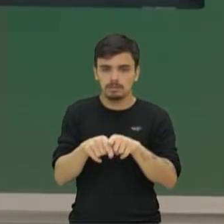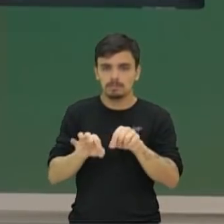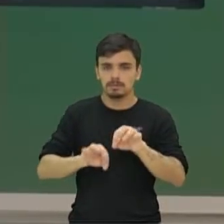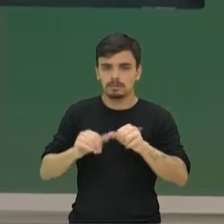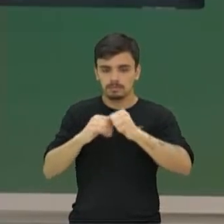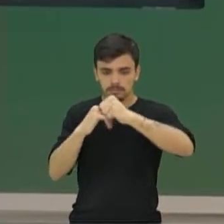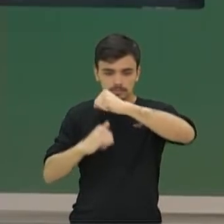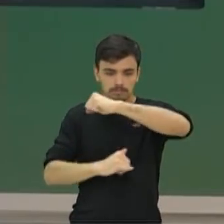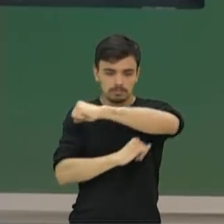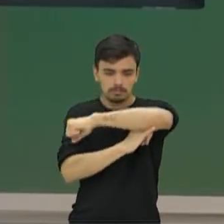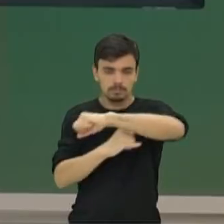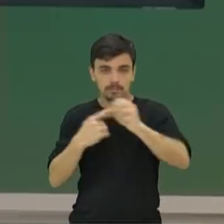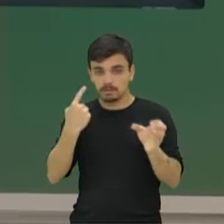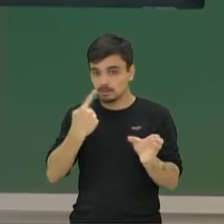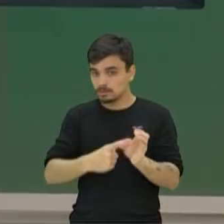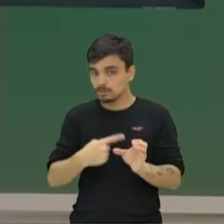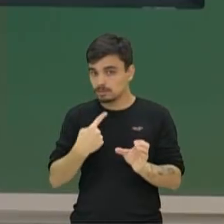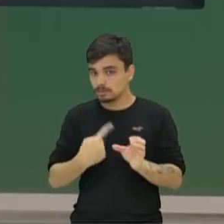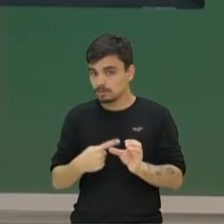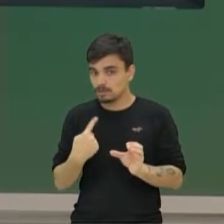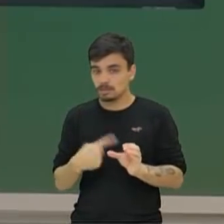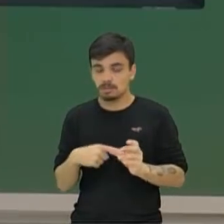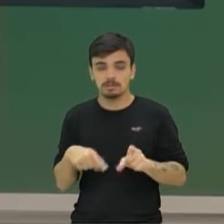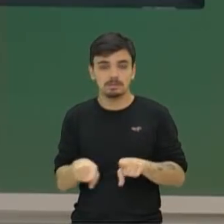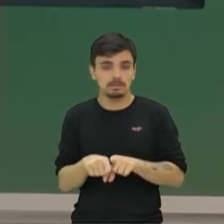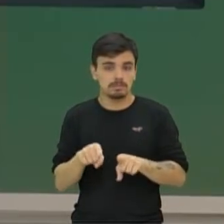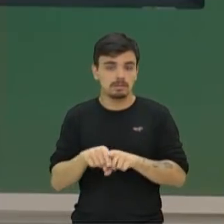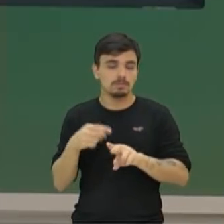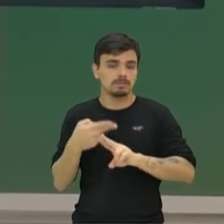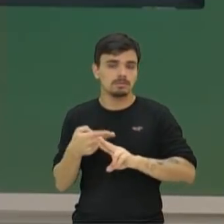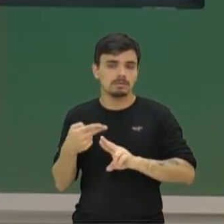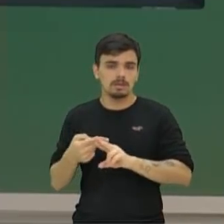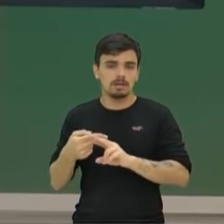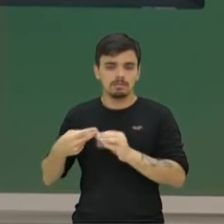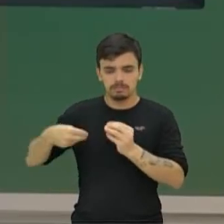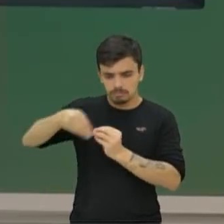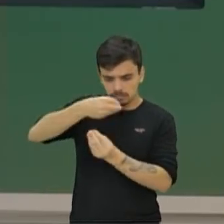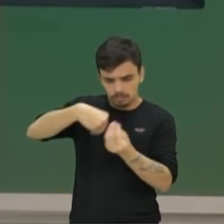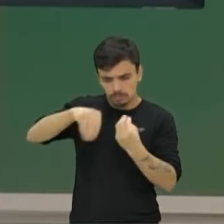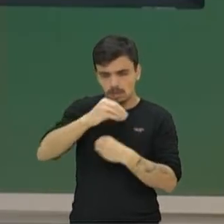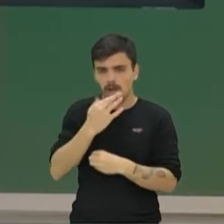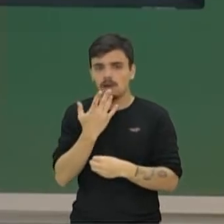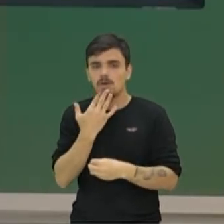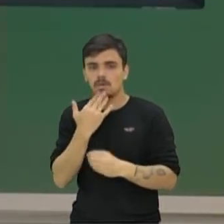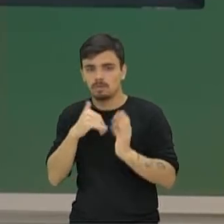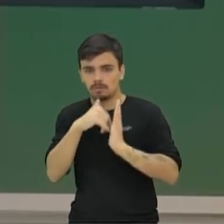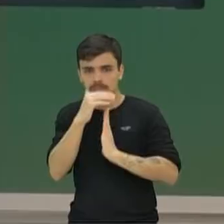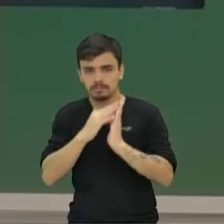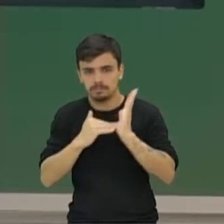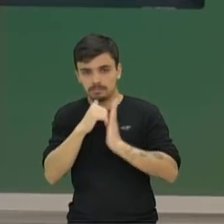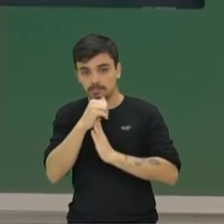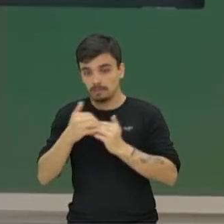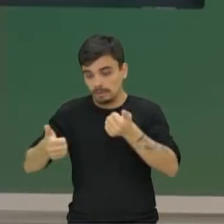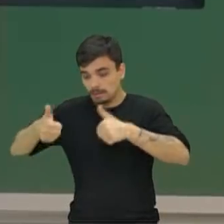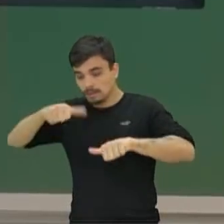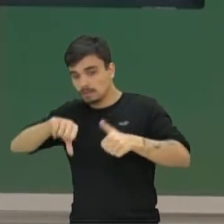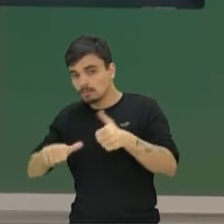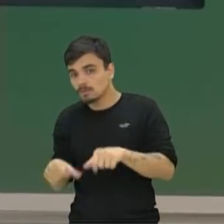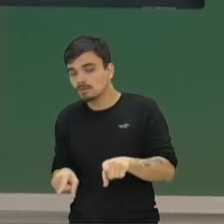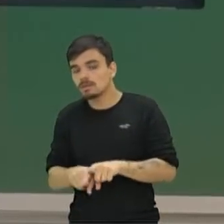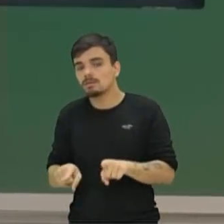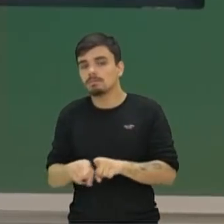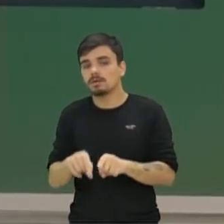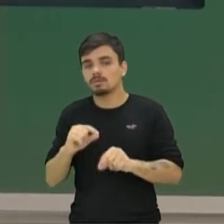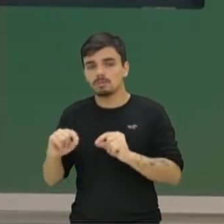pontes, cidades, usava alquimia para misturar as tintas, então ele era meio químico também, e